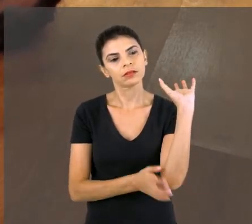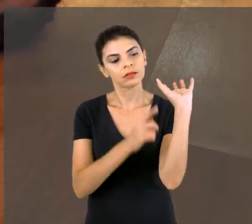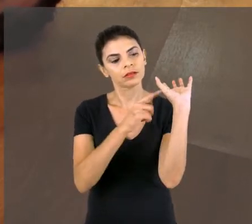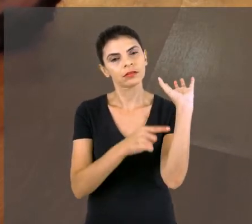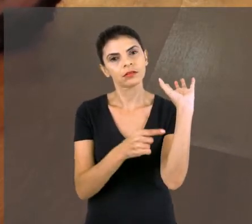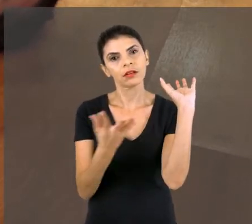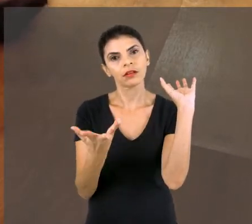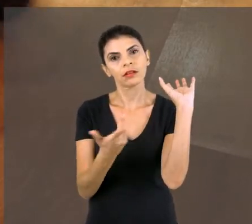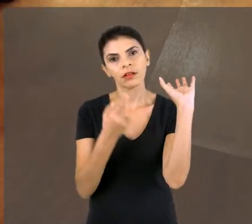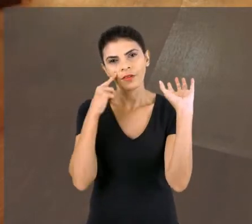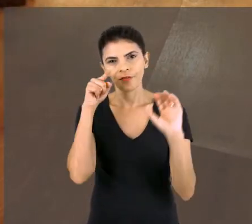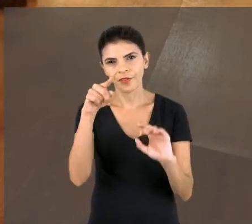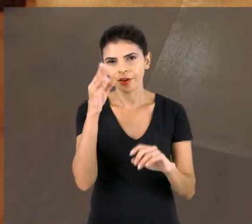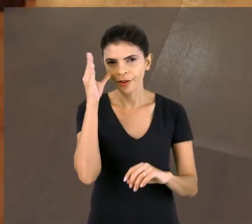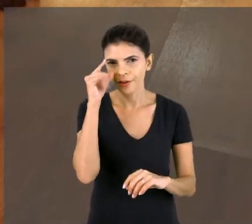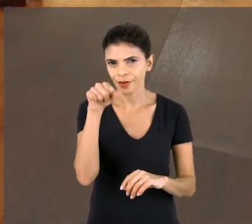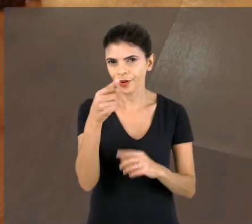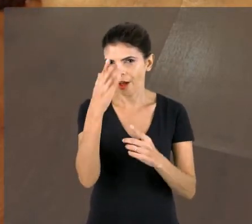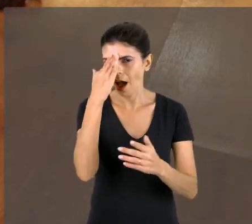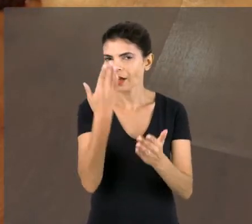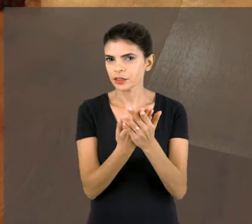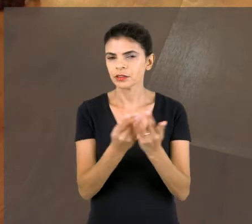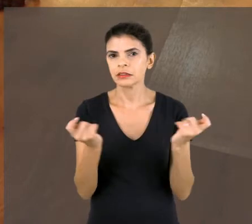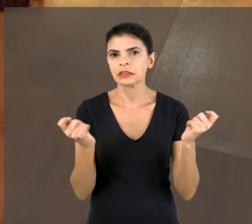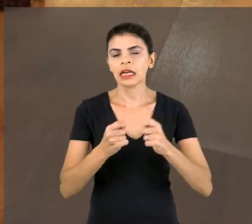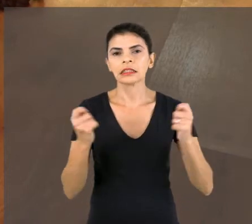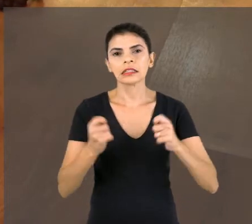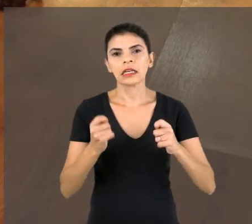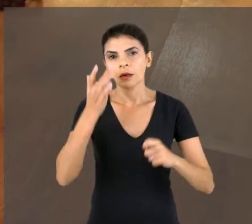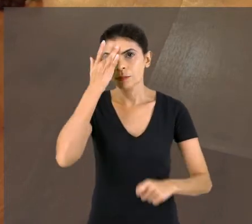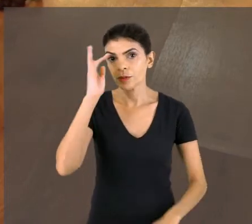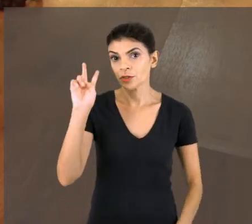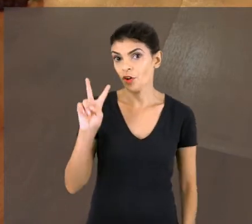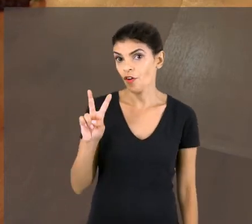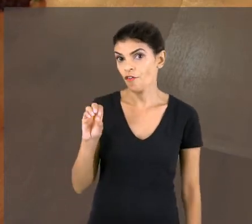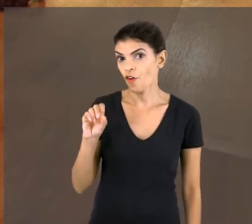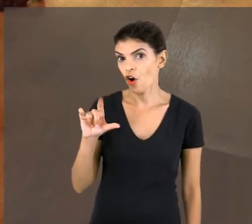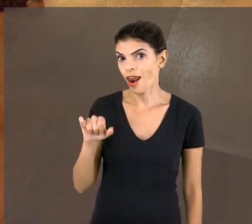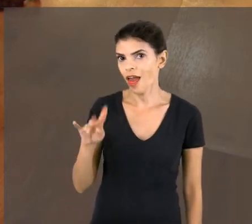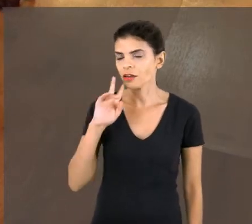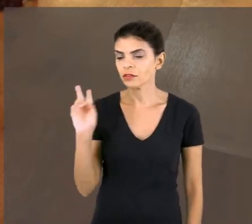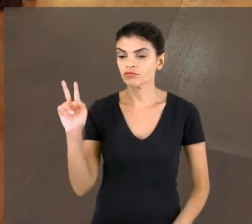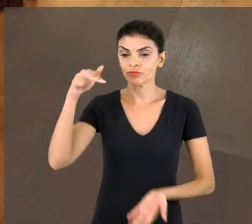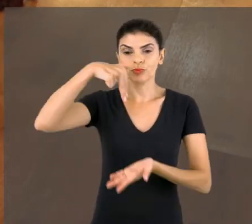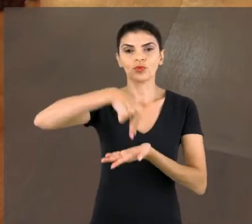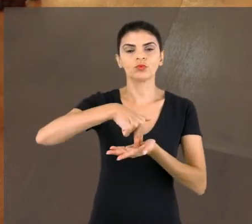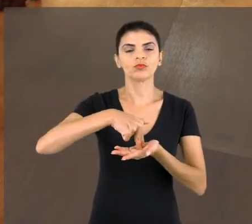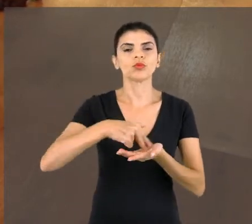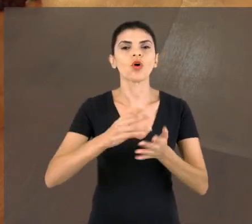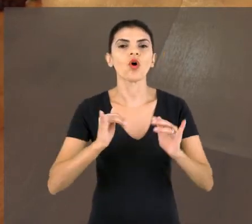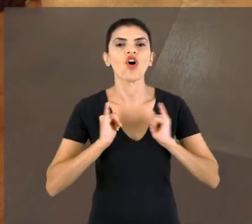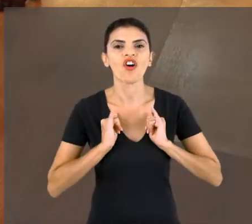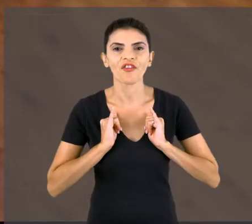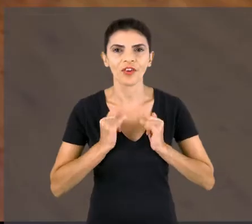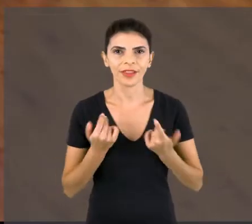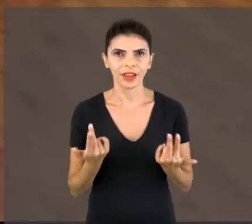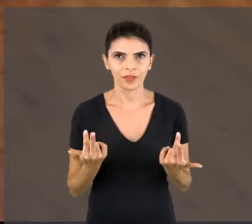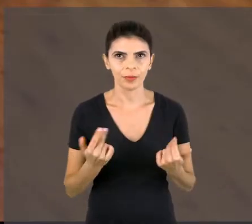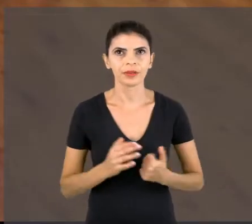base ideal na técnica que a gente acredita para que o volante possa subir confortavelmente no